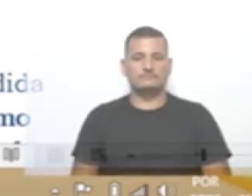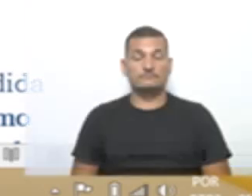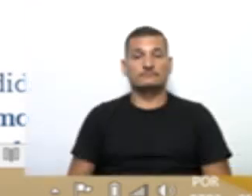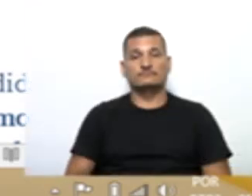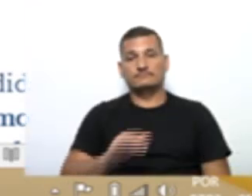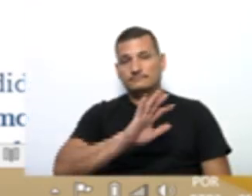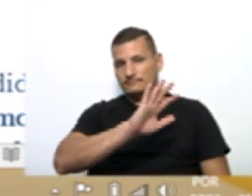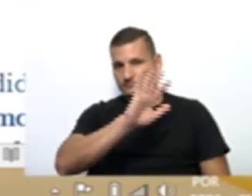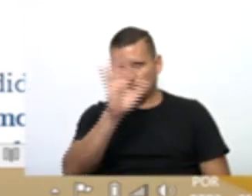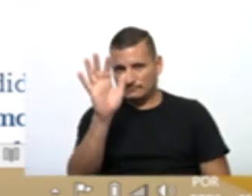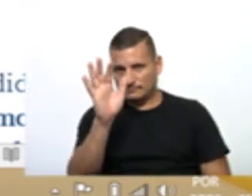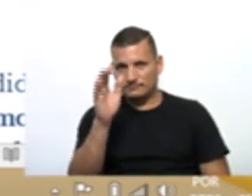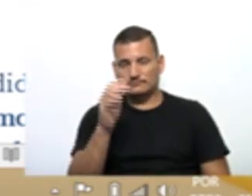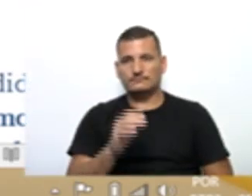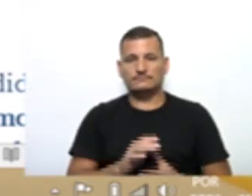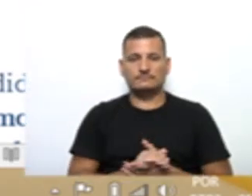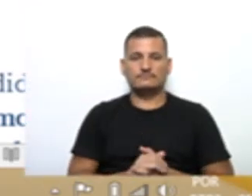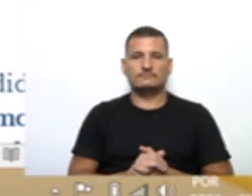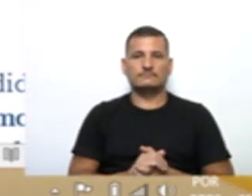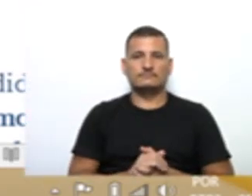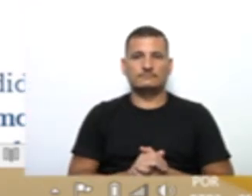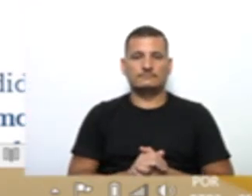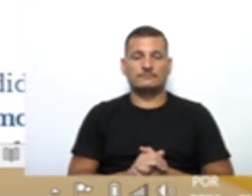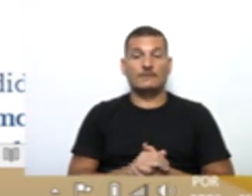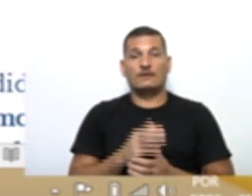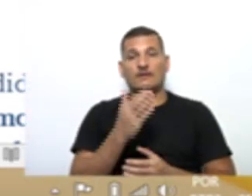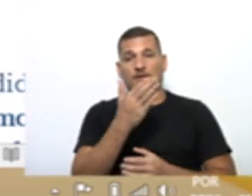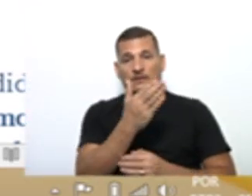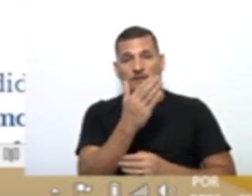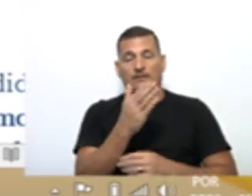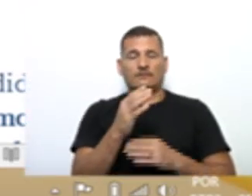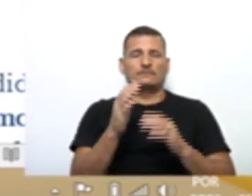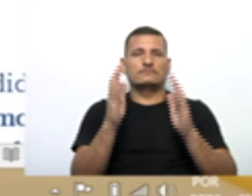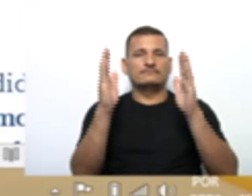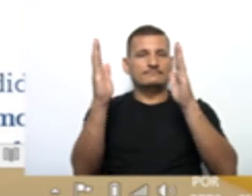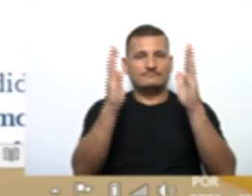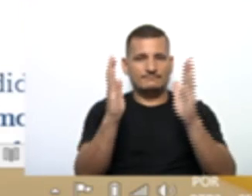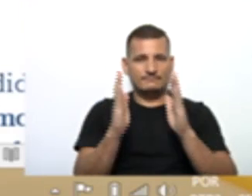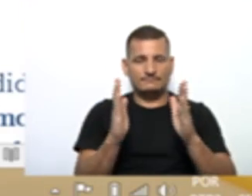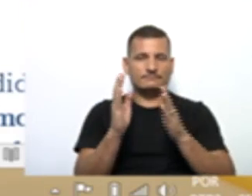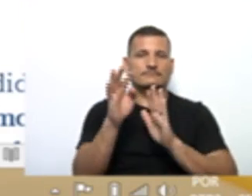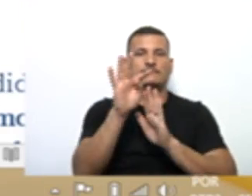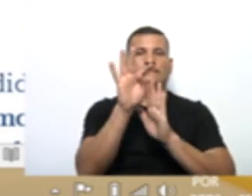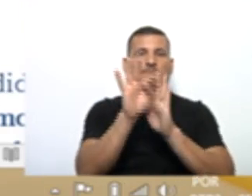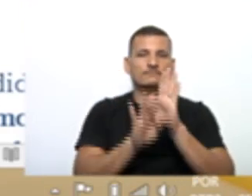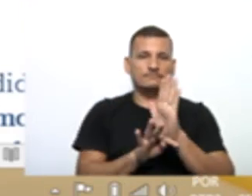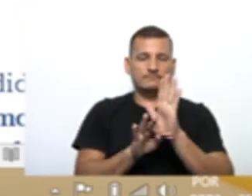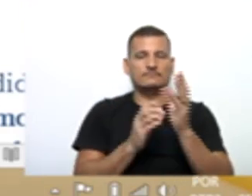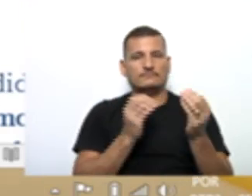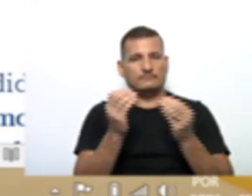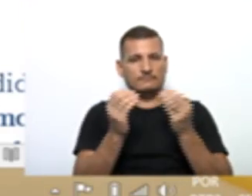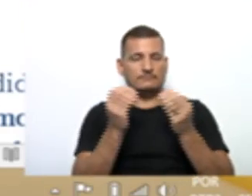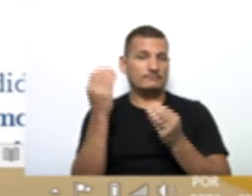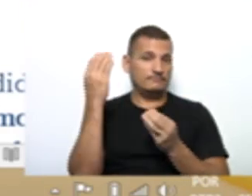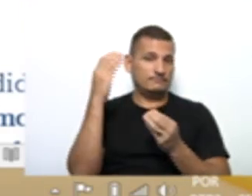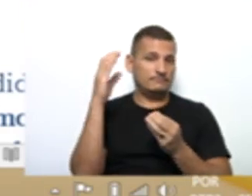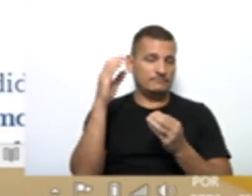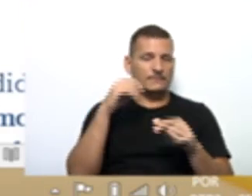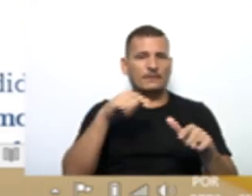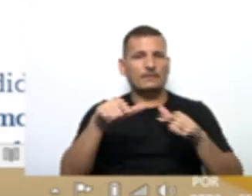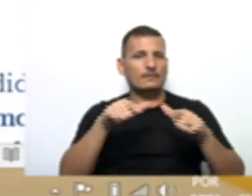Saudações a todos. O tutorial de hoje refere-se à formatação científica para trabalhos